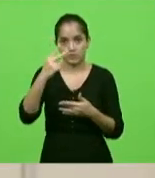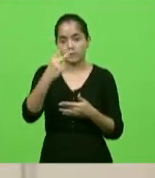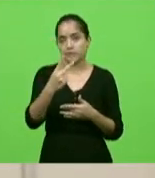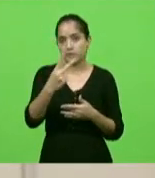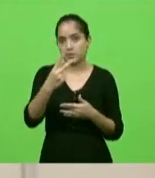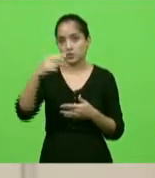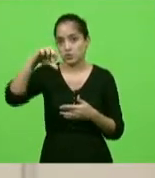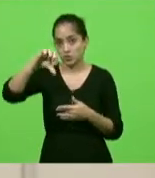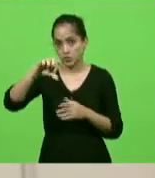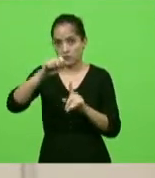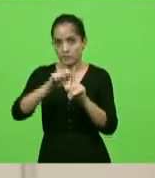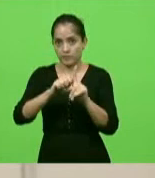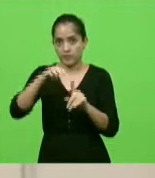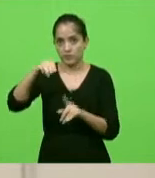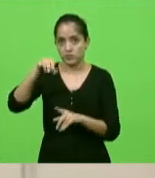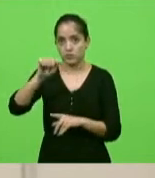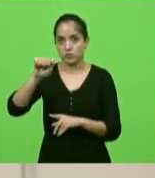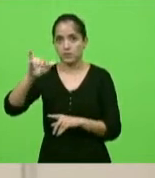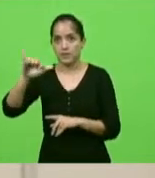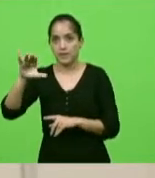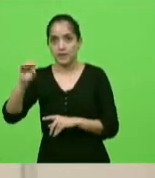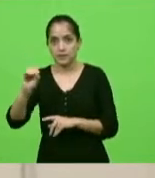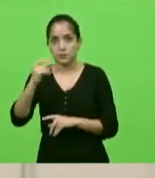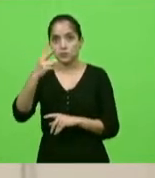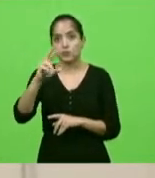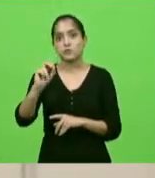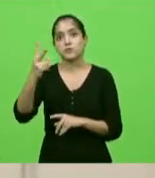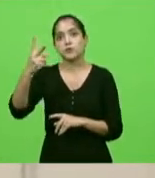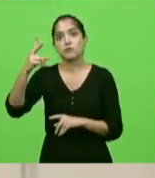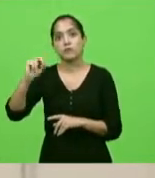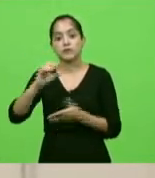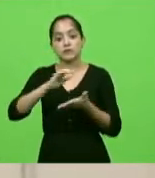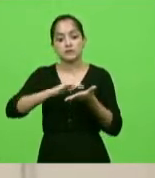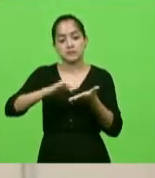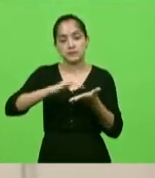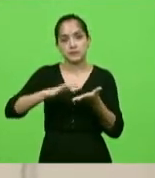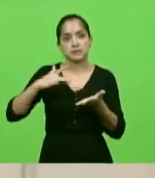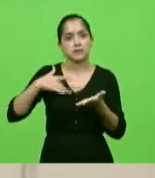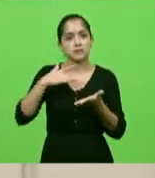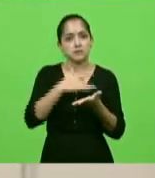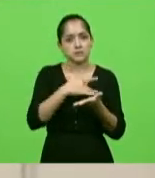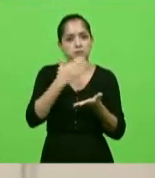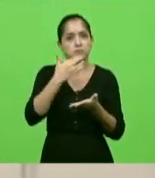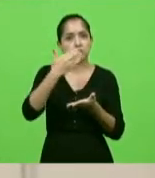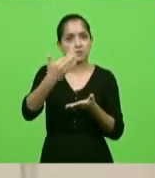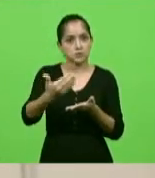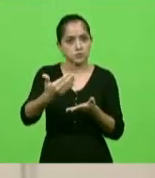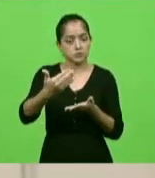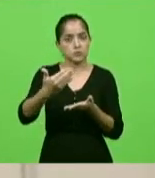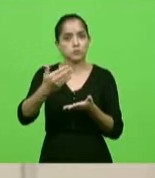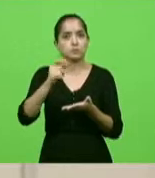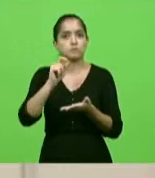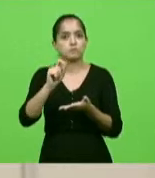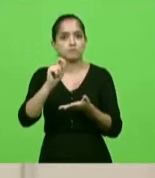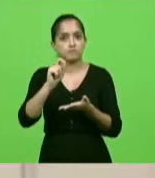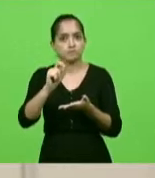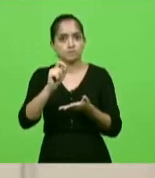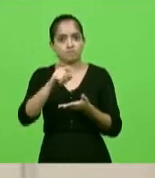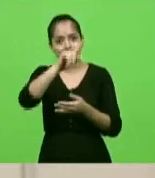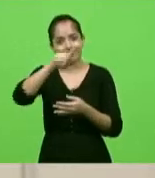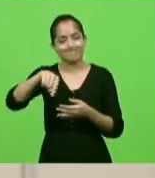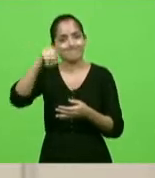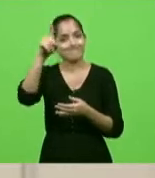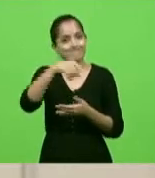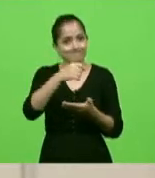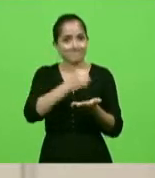29 de maio de 2020, a Secretaria de Saúde solicitou providências para a rescisão